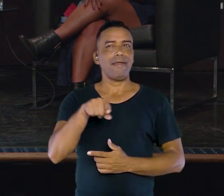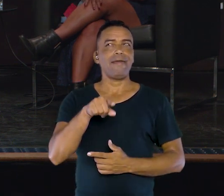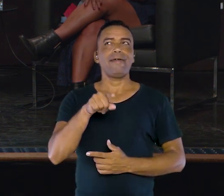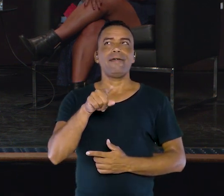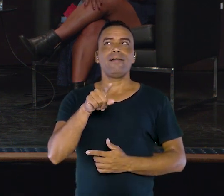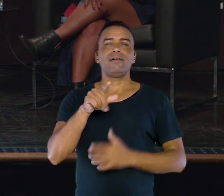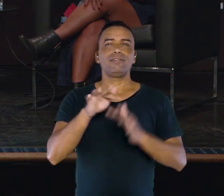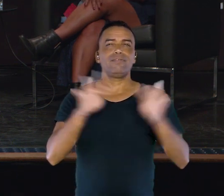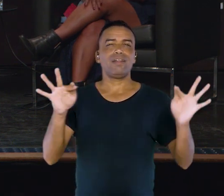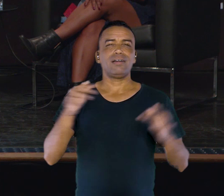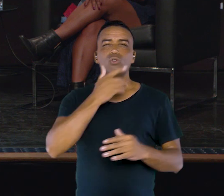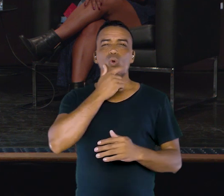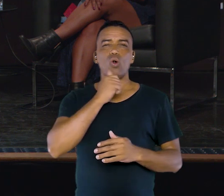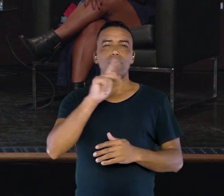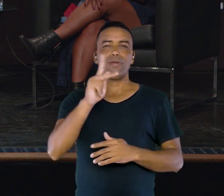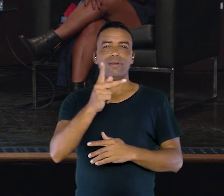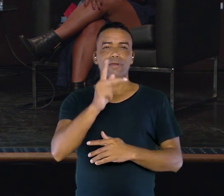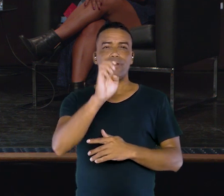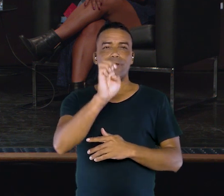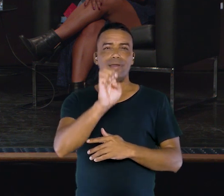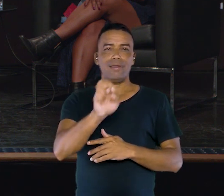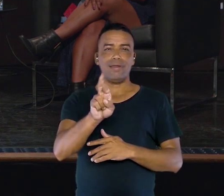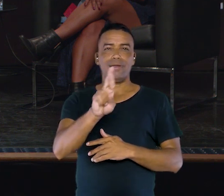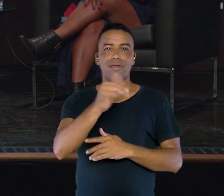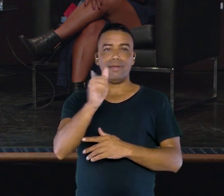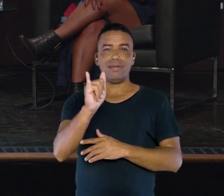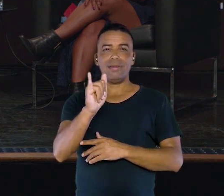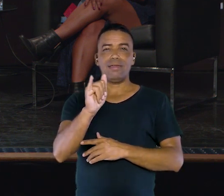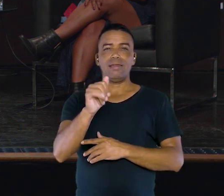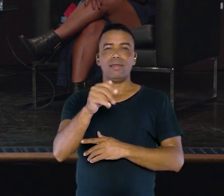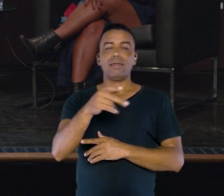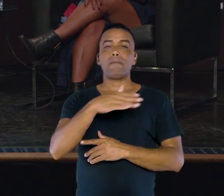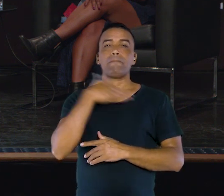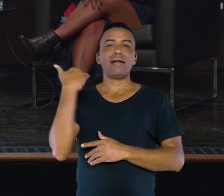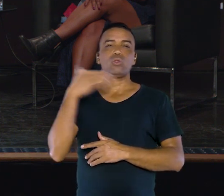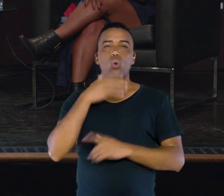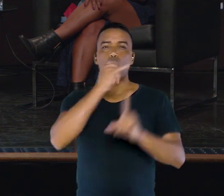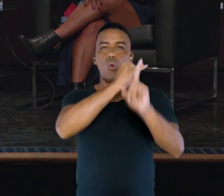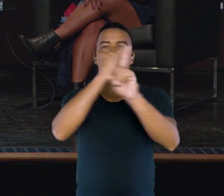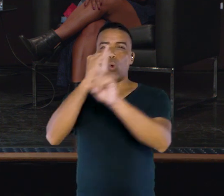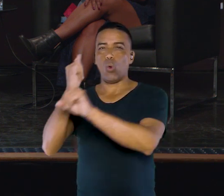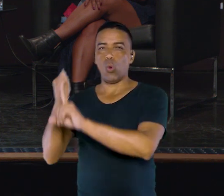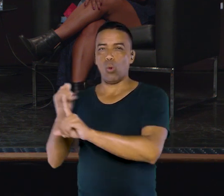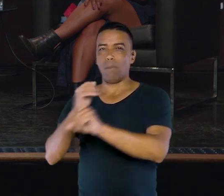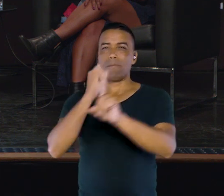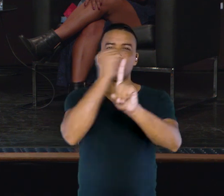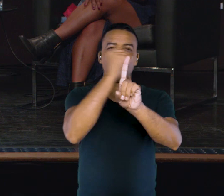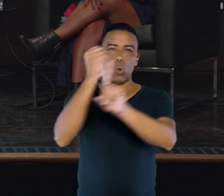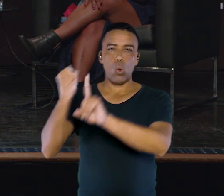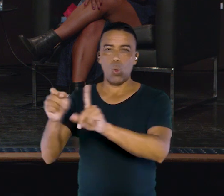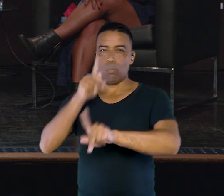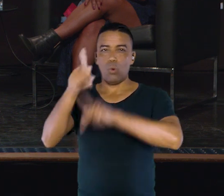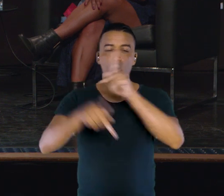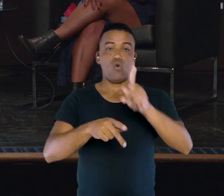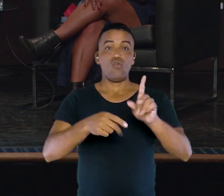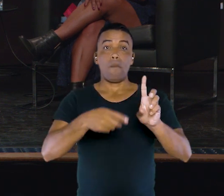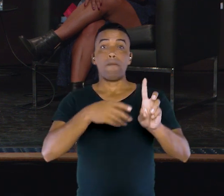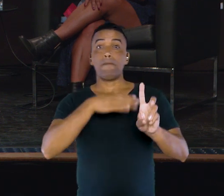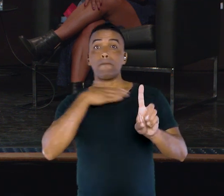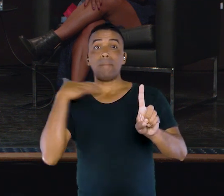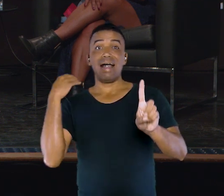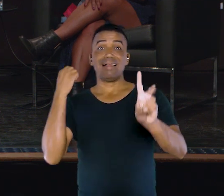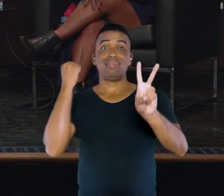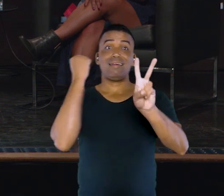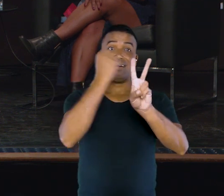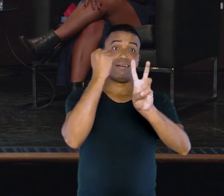tem uma frase do Henry Pratt, né, que foi um genocida, que ele dizia: mate o índio nele e salve o homem, né? Essa